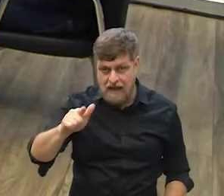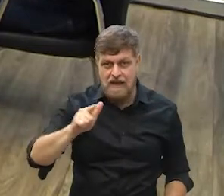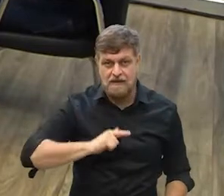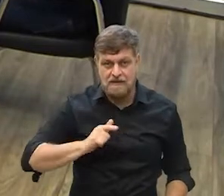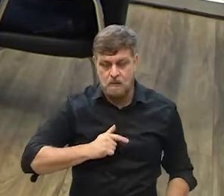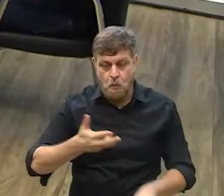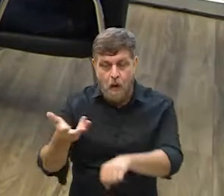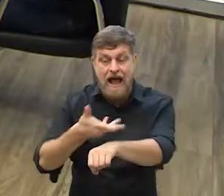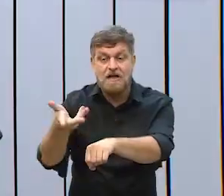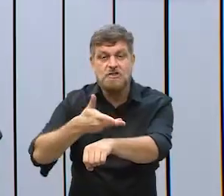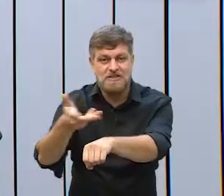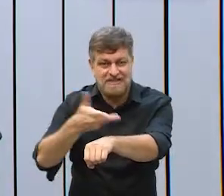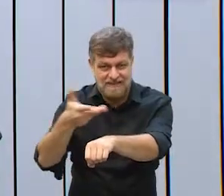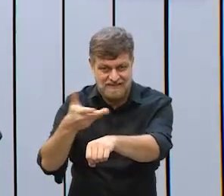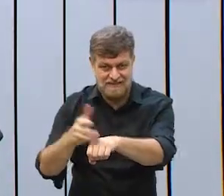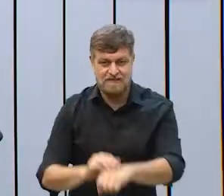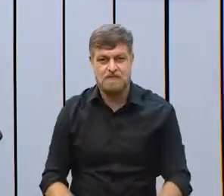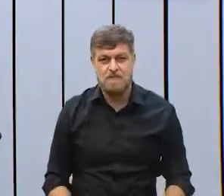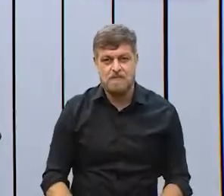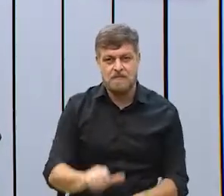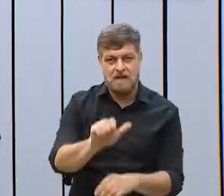Agiliza, que